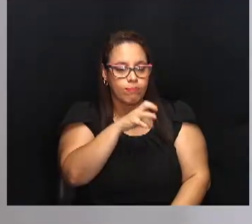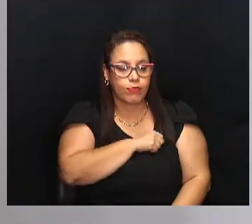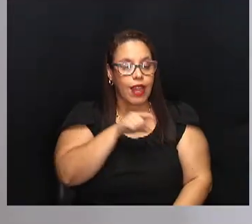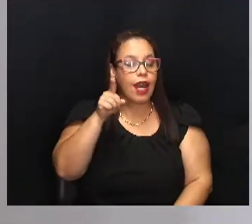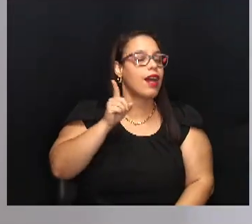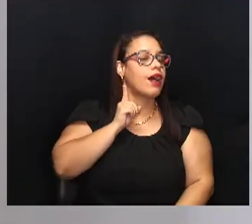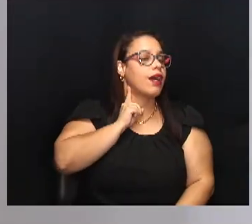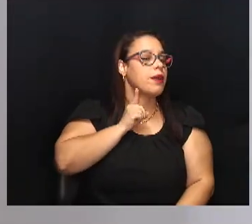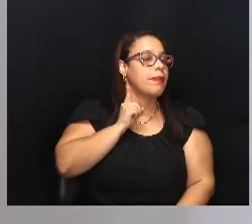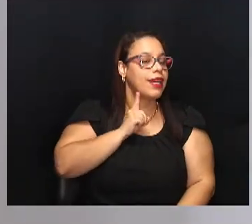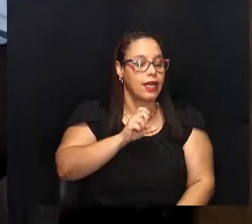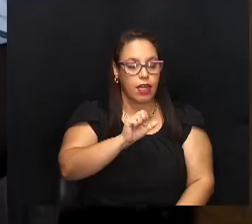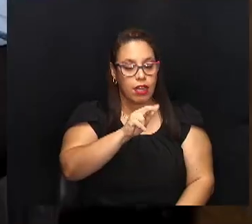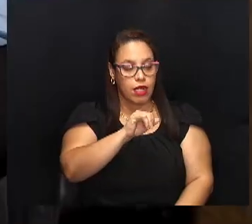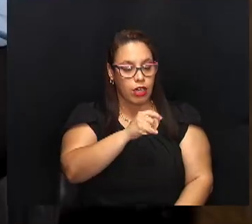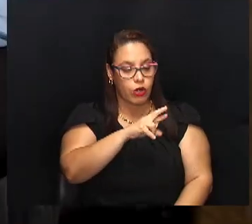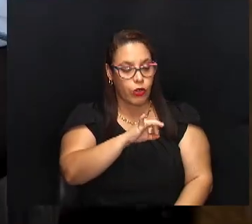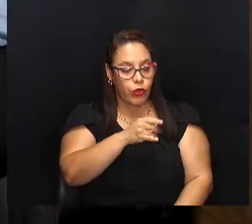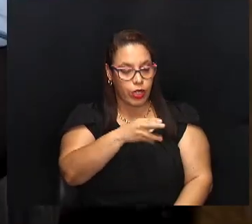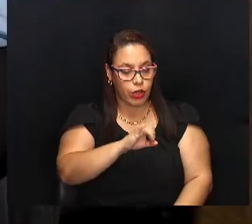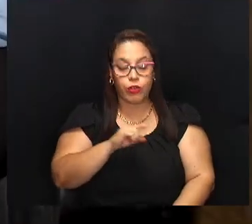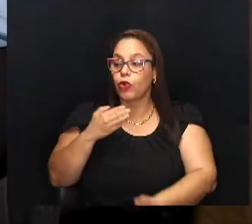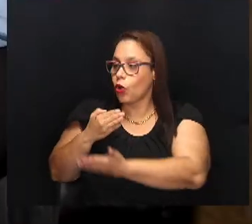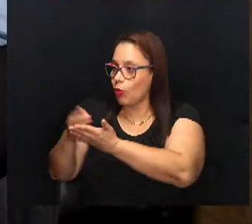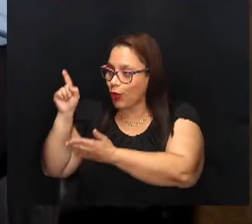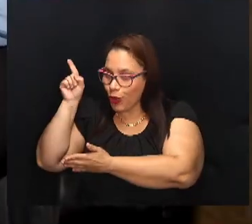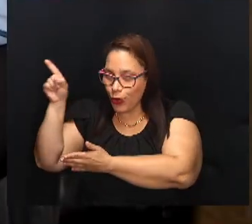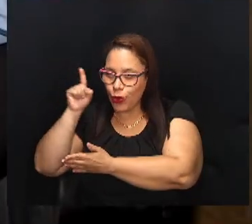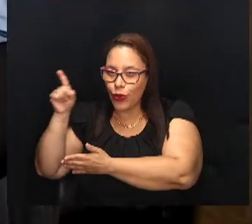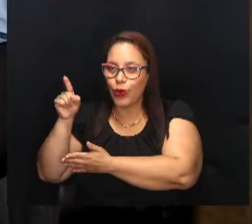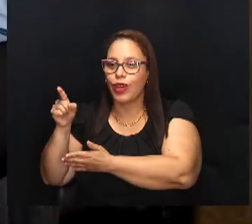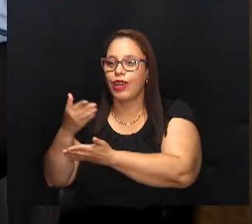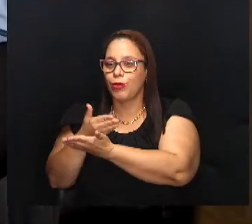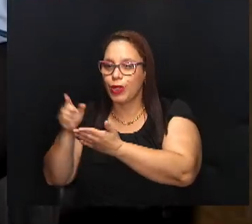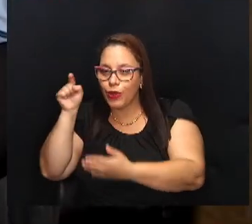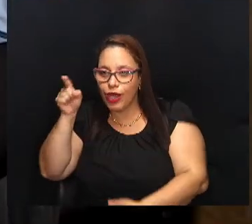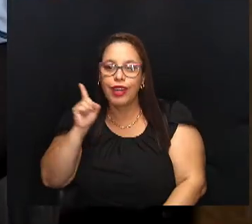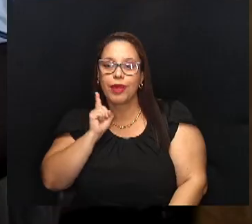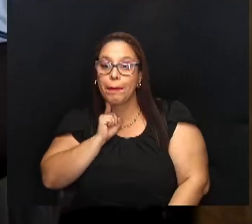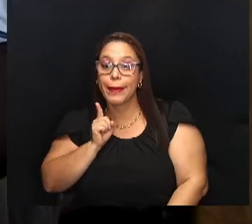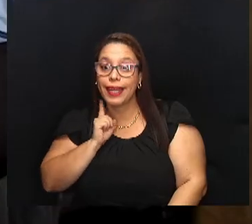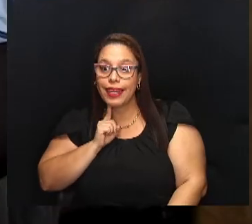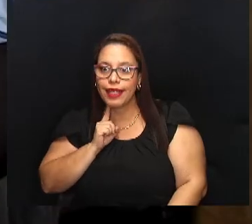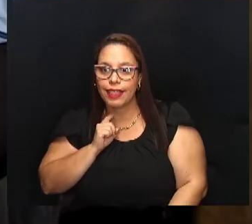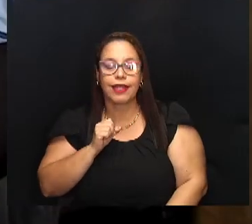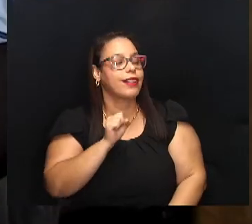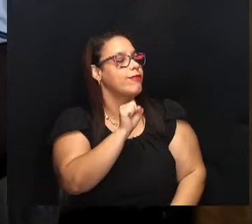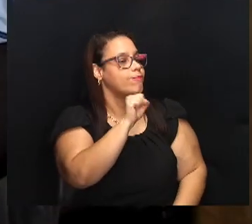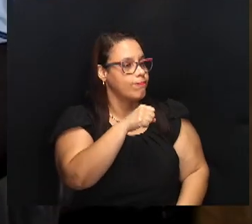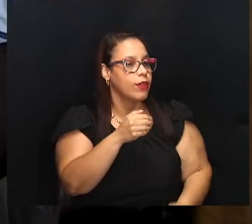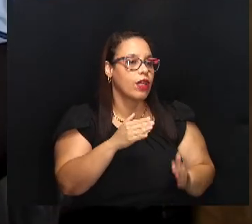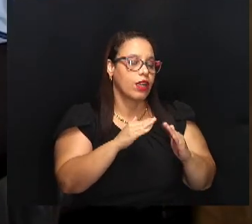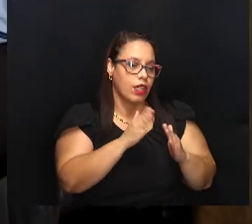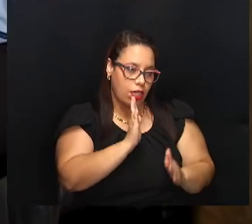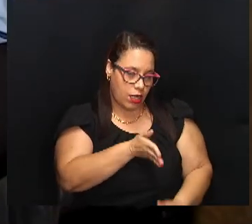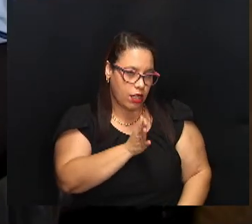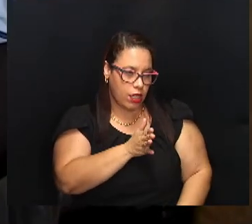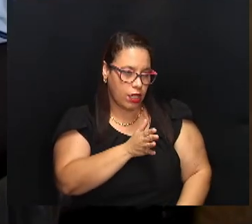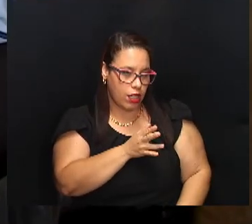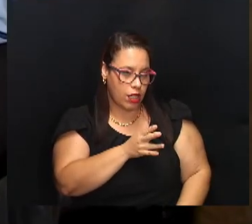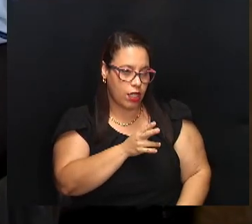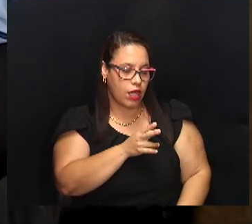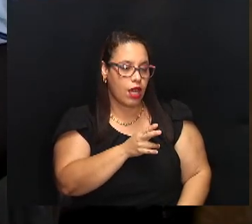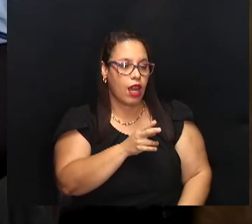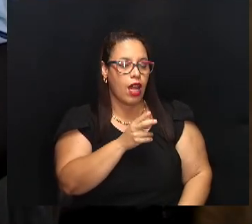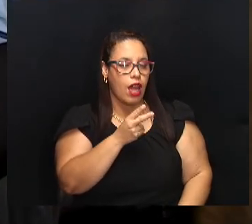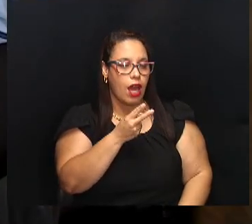São Lourenço. Tudo começou lá, né? O projeto dele e tal. E aí a gente, né, estamos aqui já há 22 anos